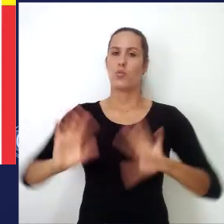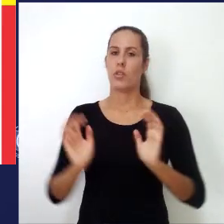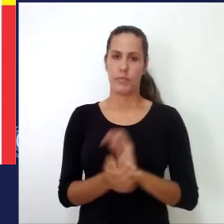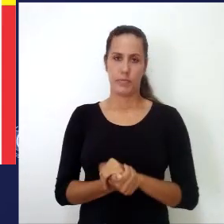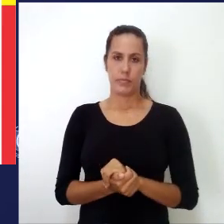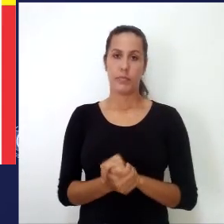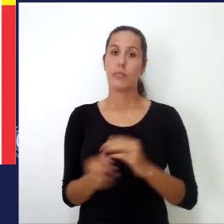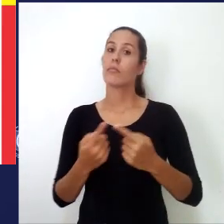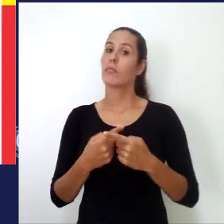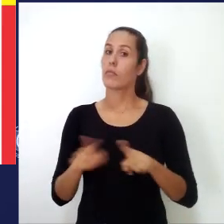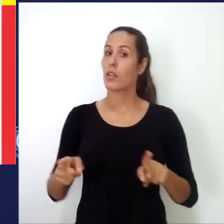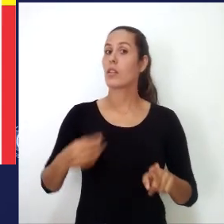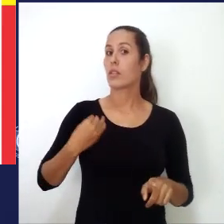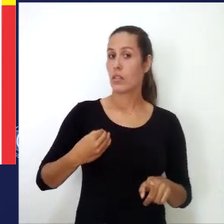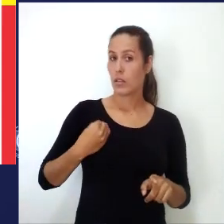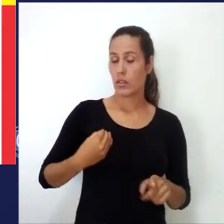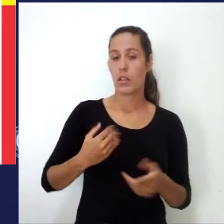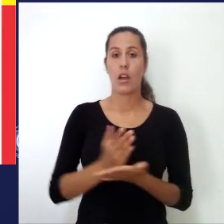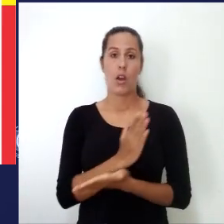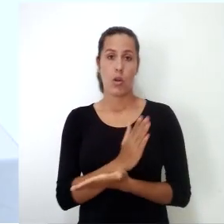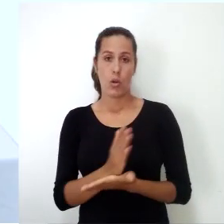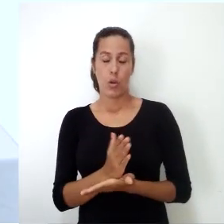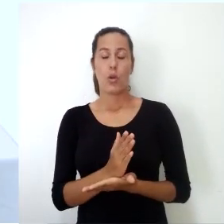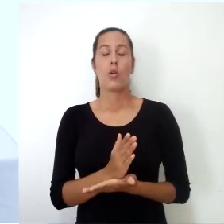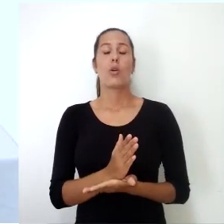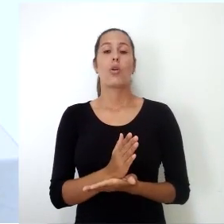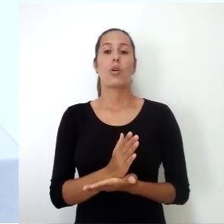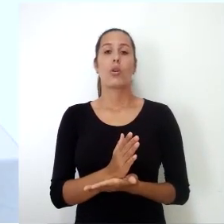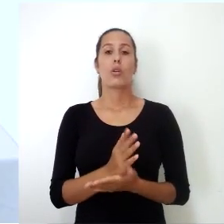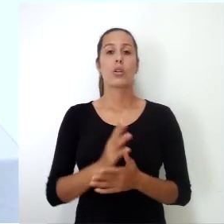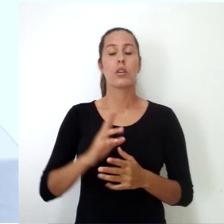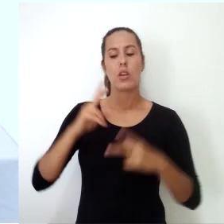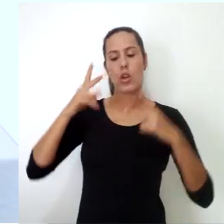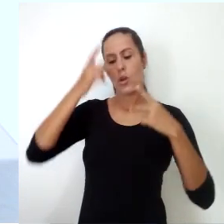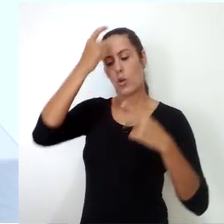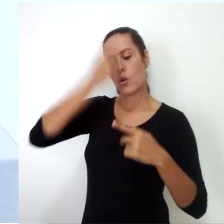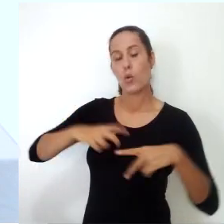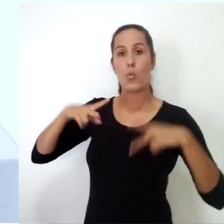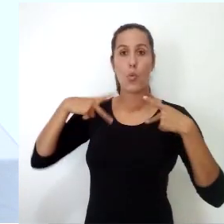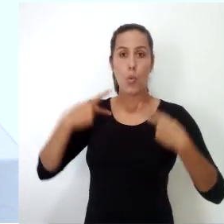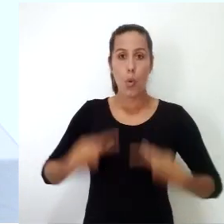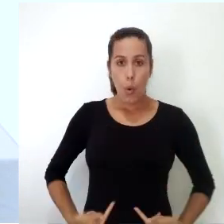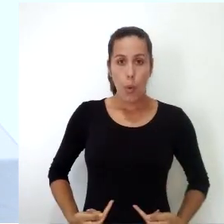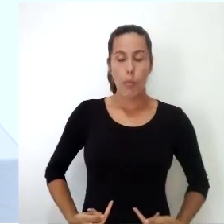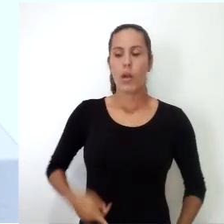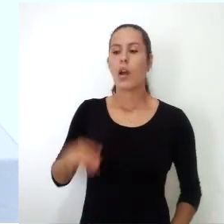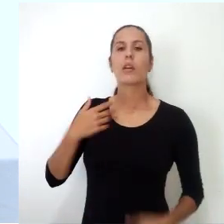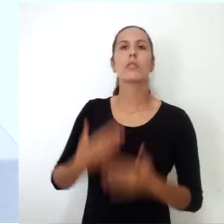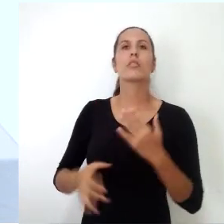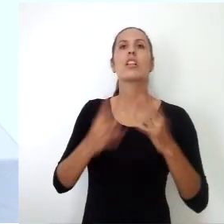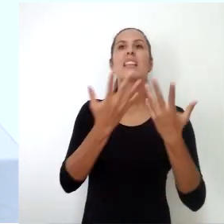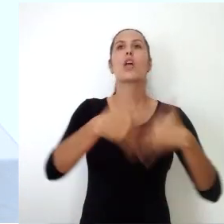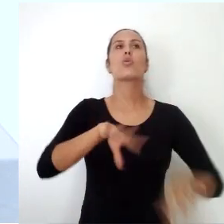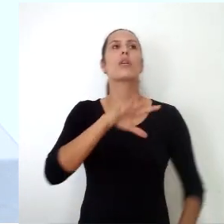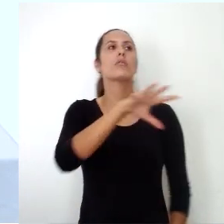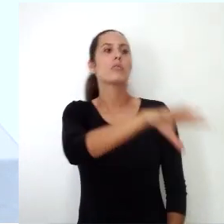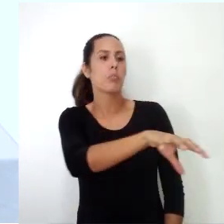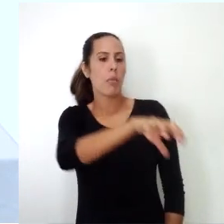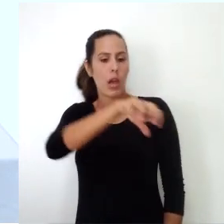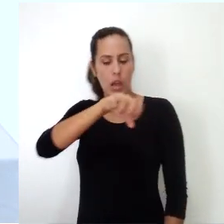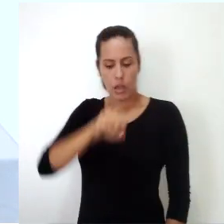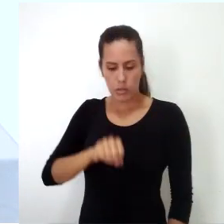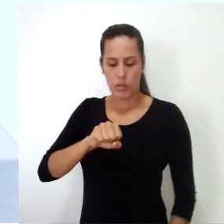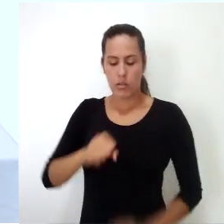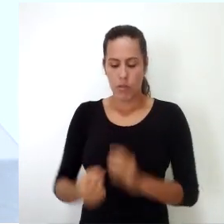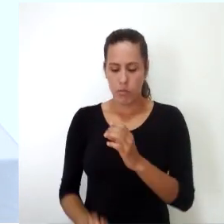Mas existem aqueles materiais que são produzidos pelo homem. Ou seja, a gente pega aquele material natural e